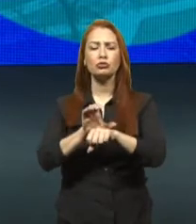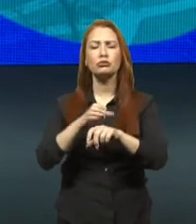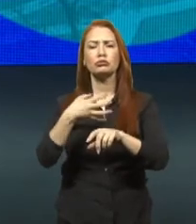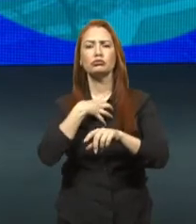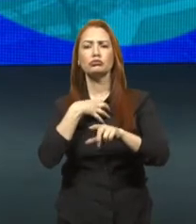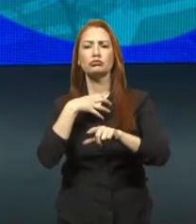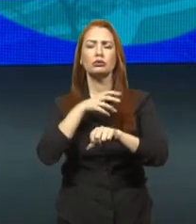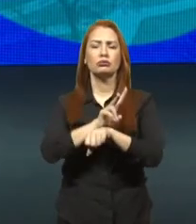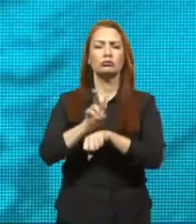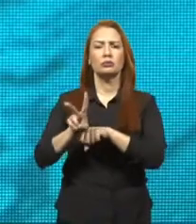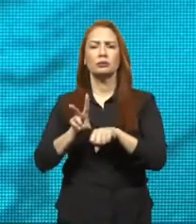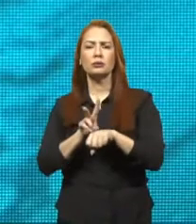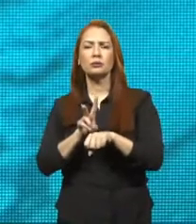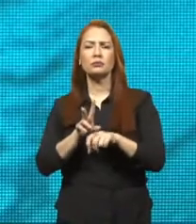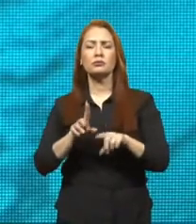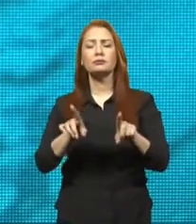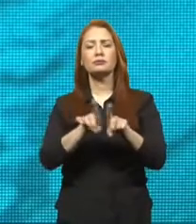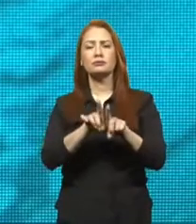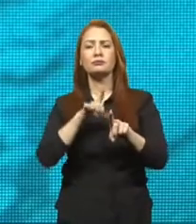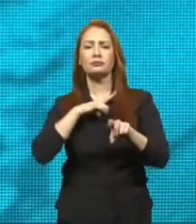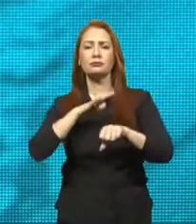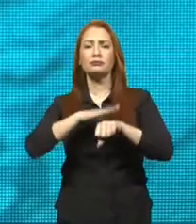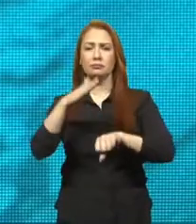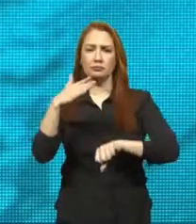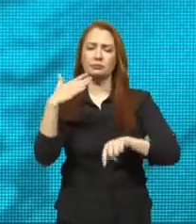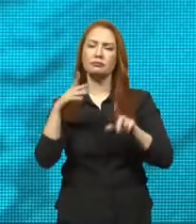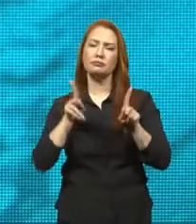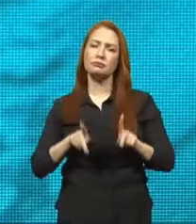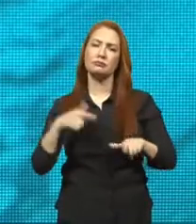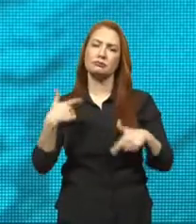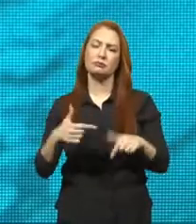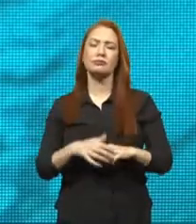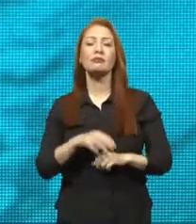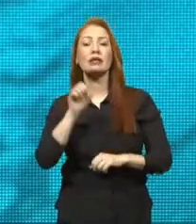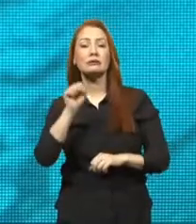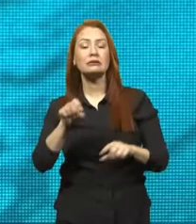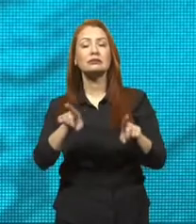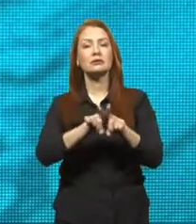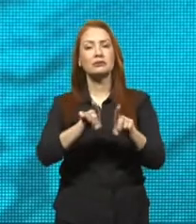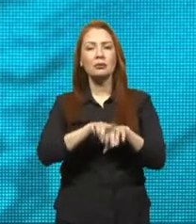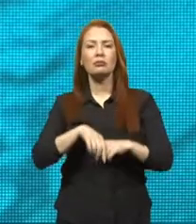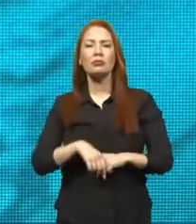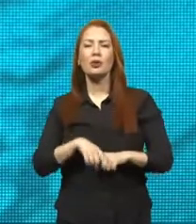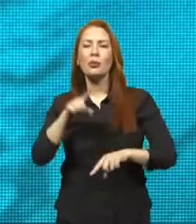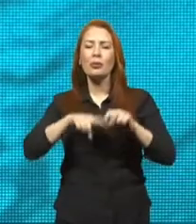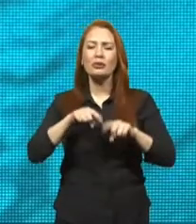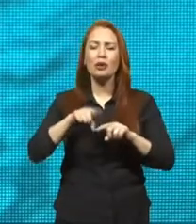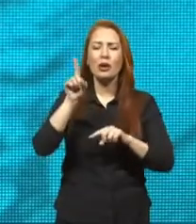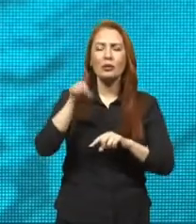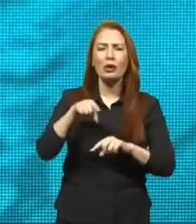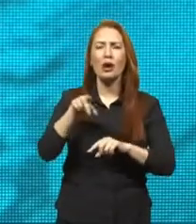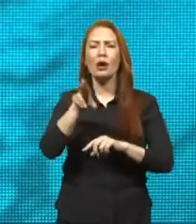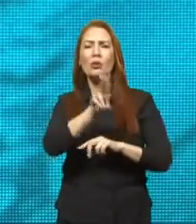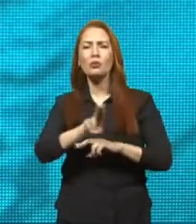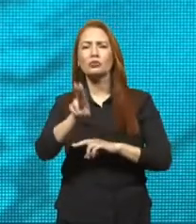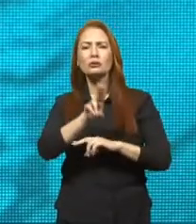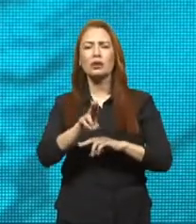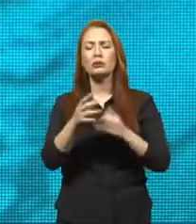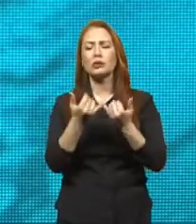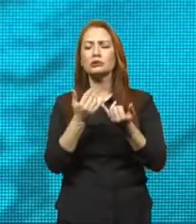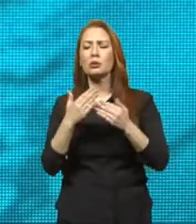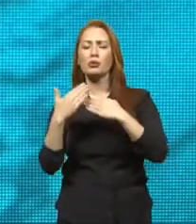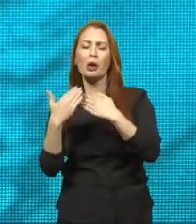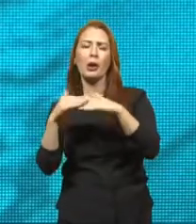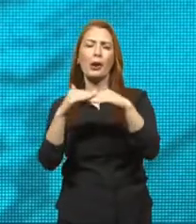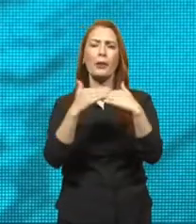enfim, iniciativas dentro da própria cooperativa, né? Isso, os equipamentos também de capina, claro, roçada, os todos caminhões. Todos esses caminhões que o Osmar diz